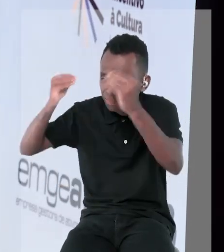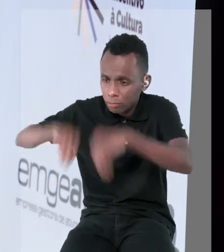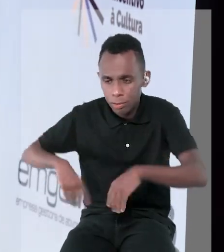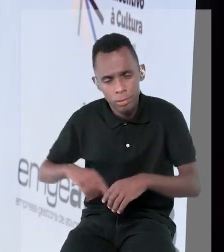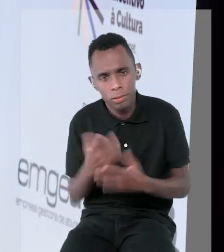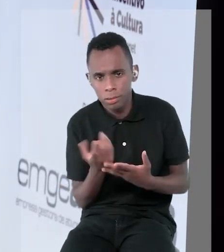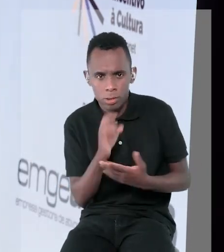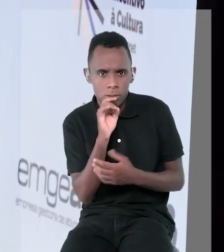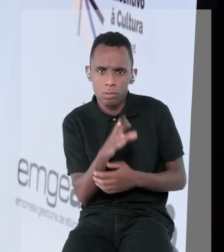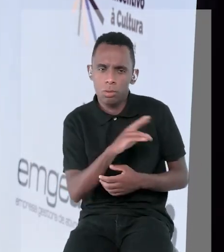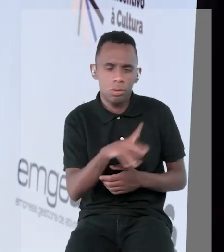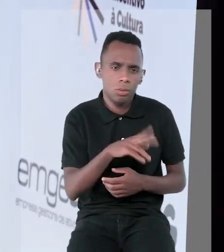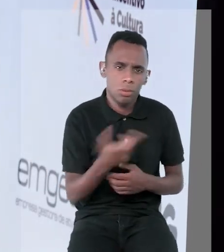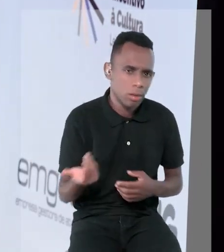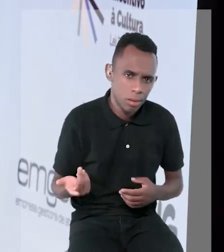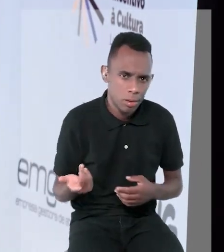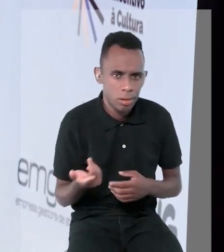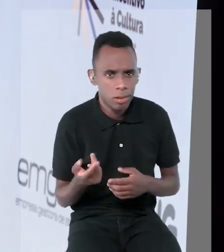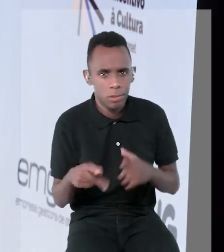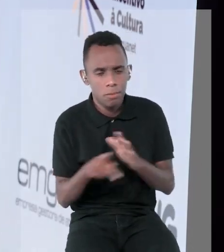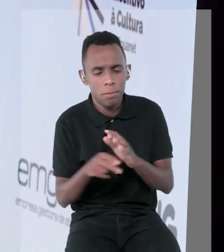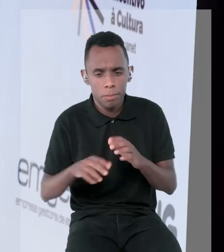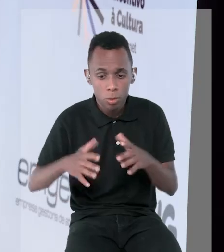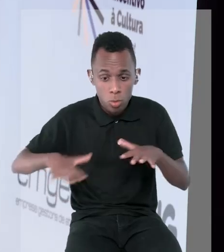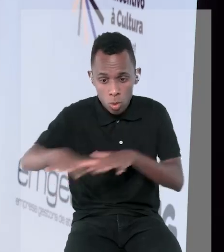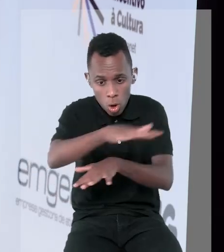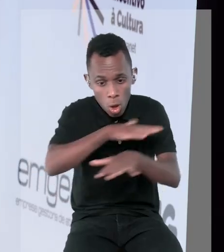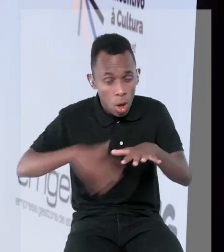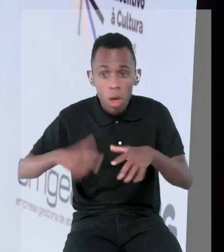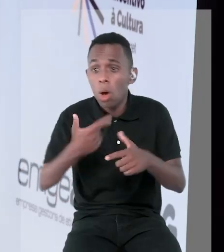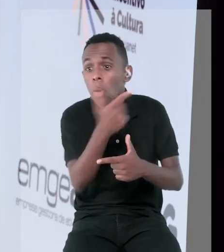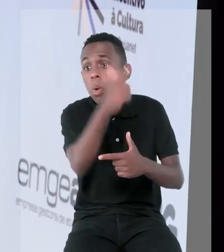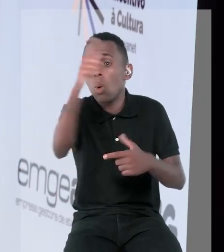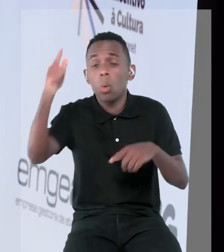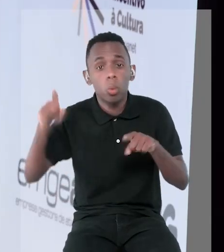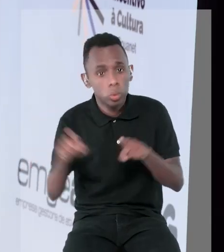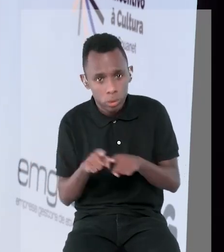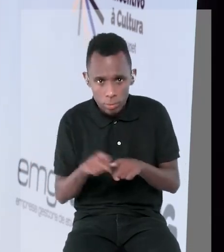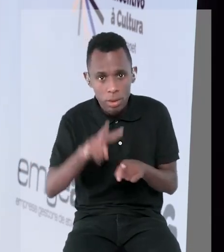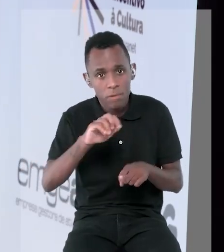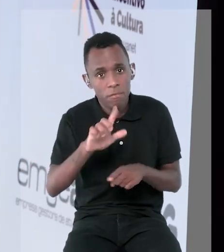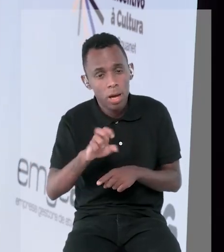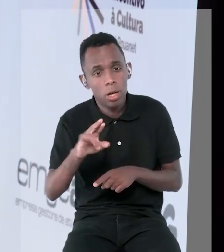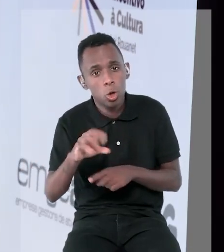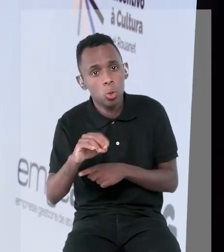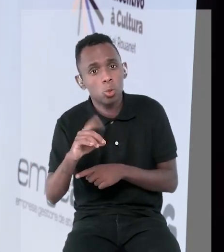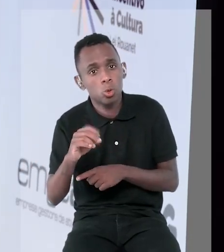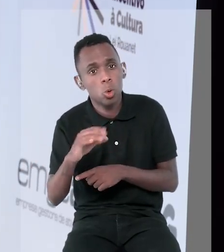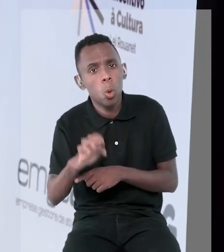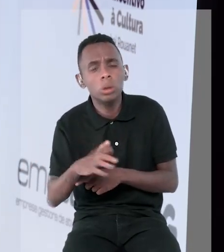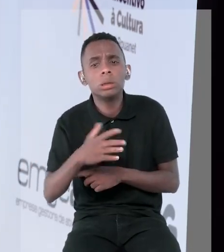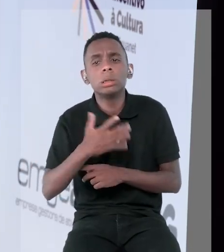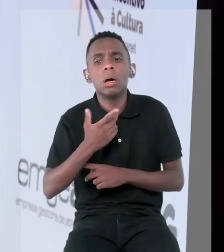estou falando nem só ao redor de Aimorés, expandindo um pouco para o vale do Rio Doce todo, que se a coisa